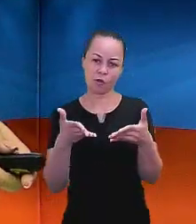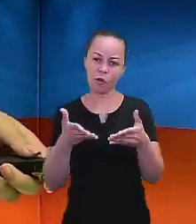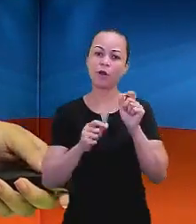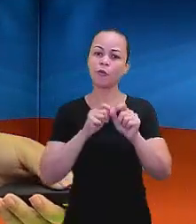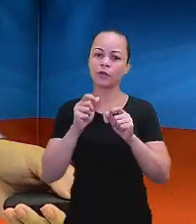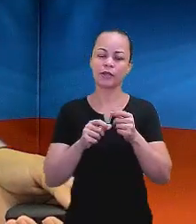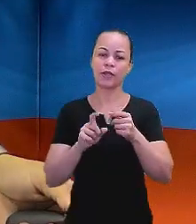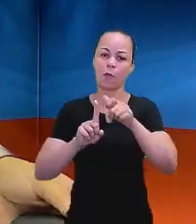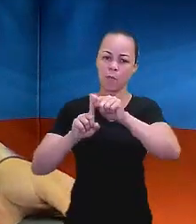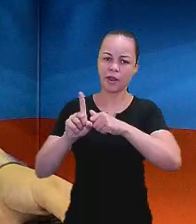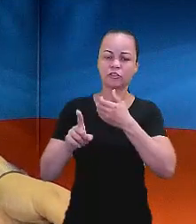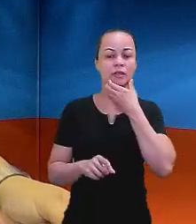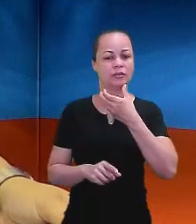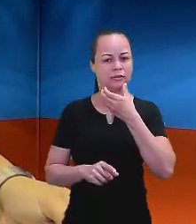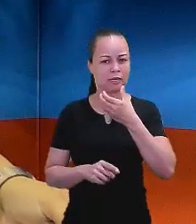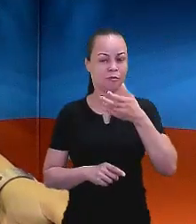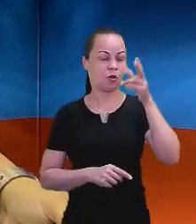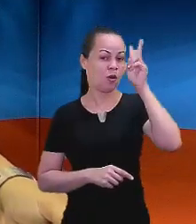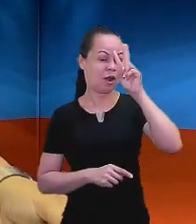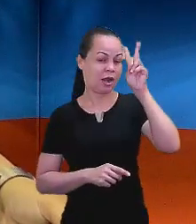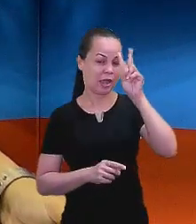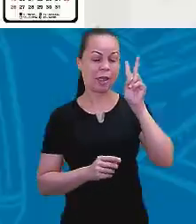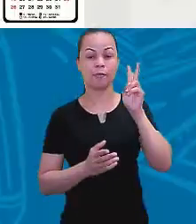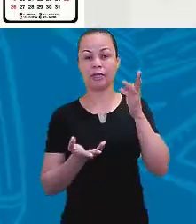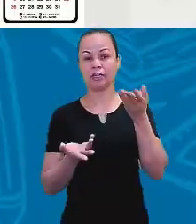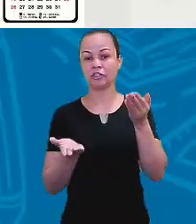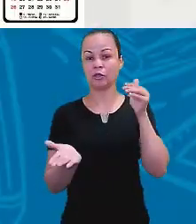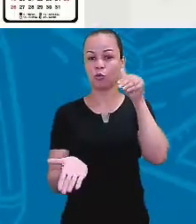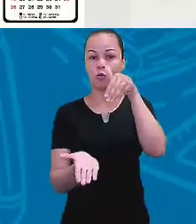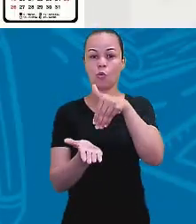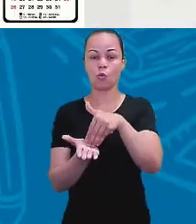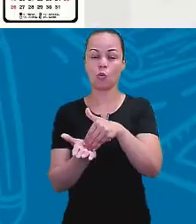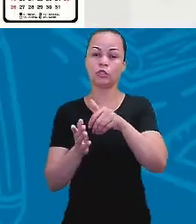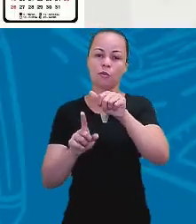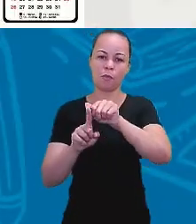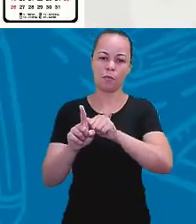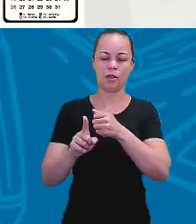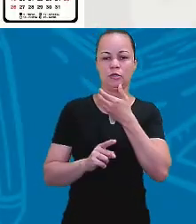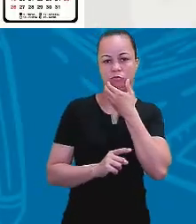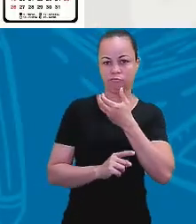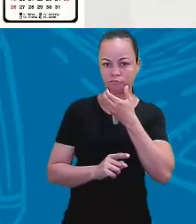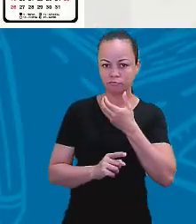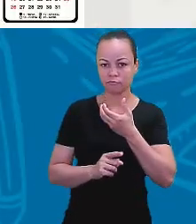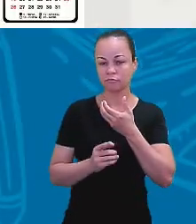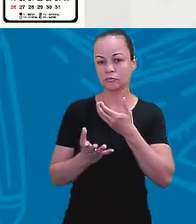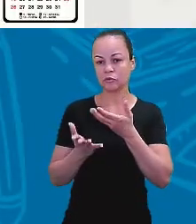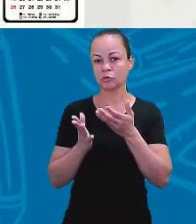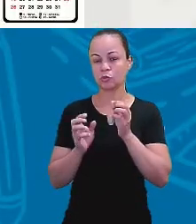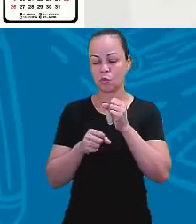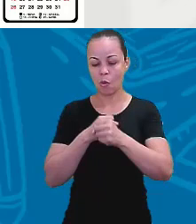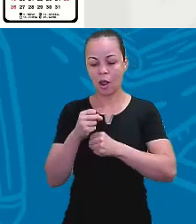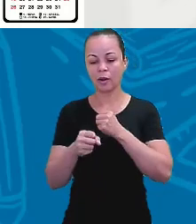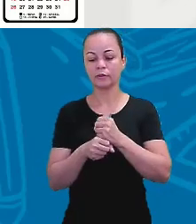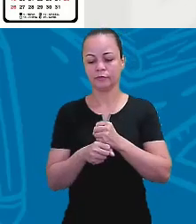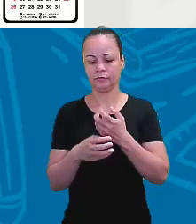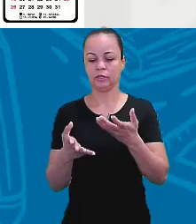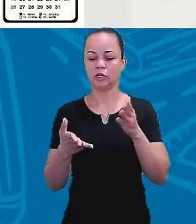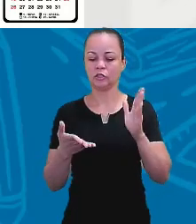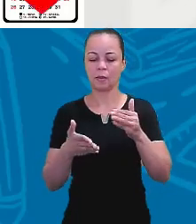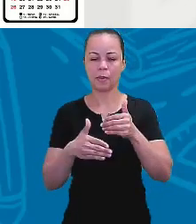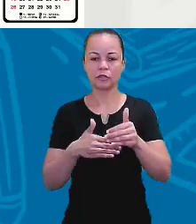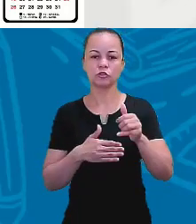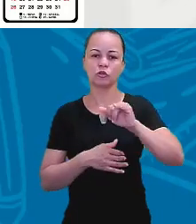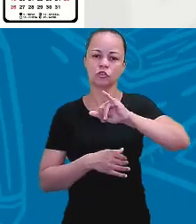que a gente falou na outra aula que nós estamos no último mês do ano? Então vamos lá. Já passou janeiro,